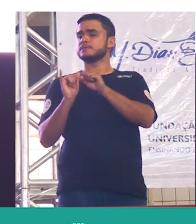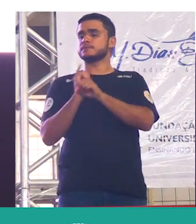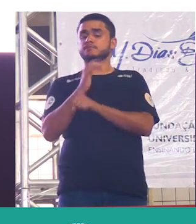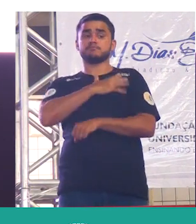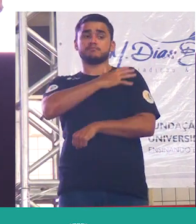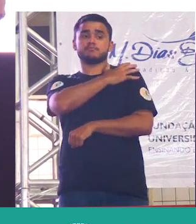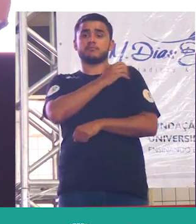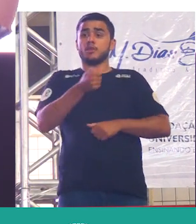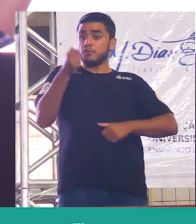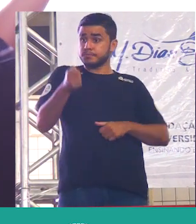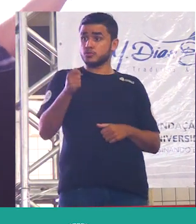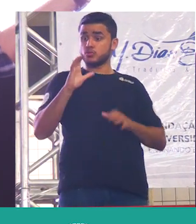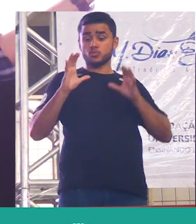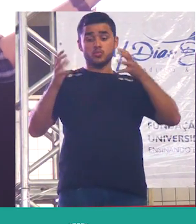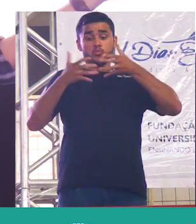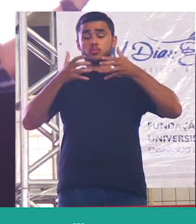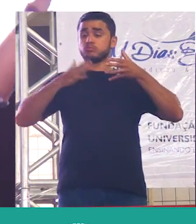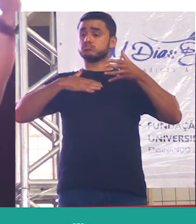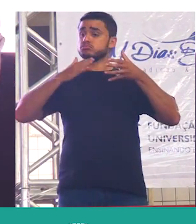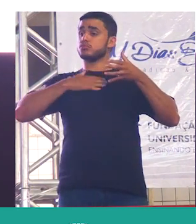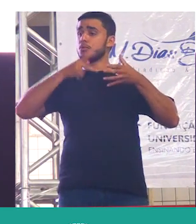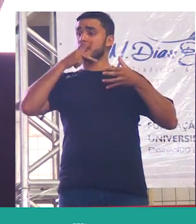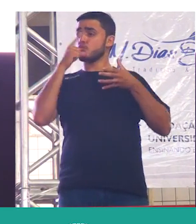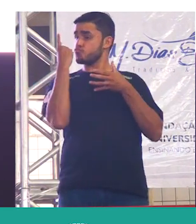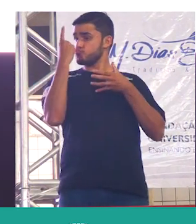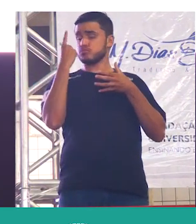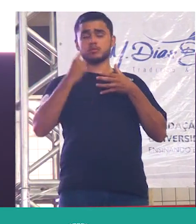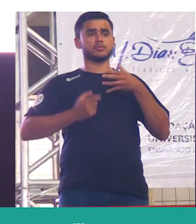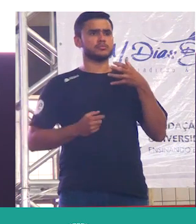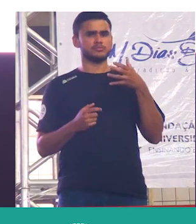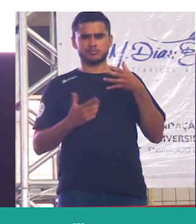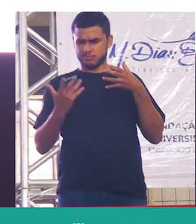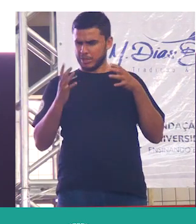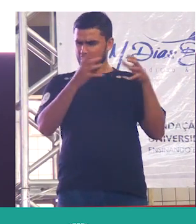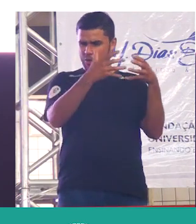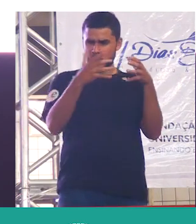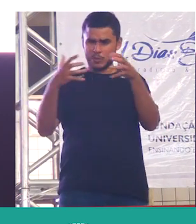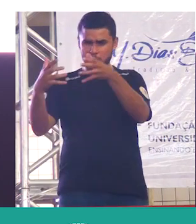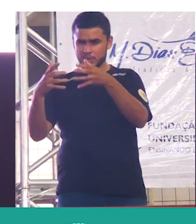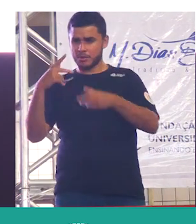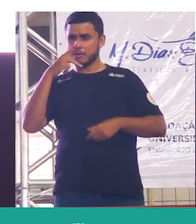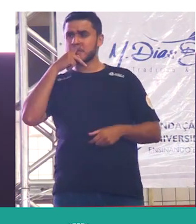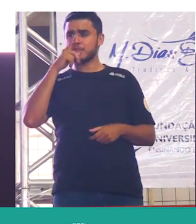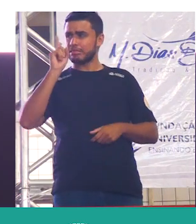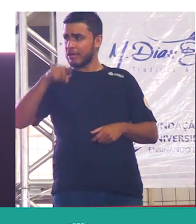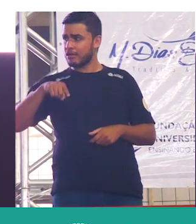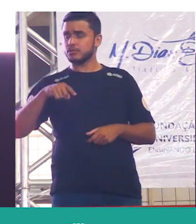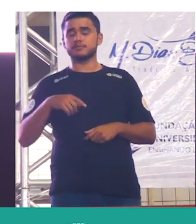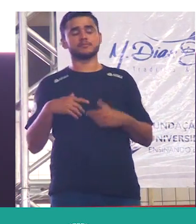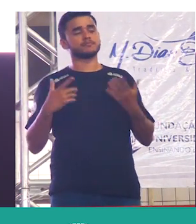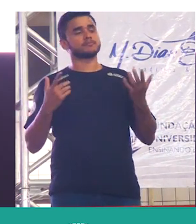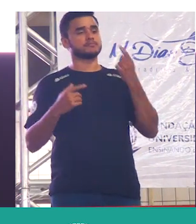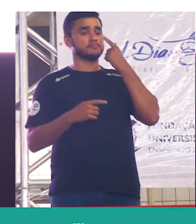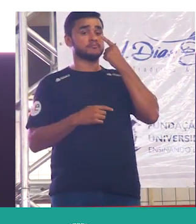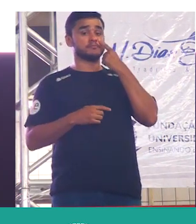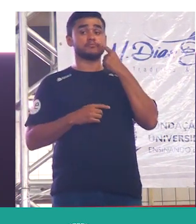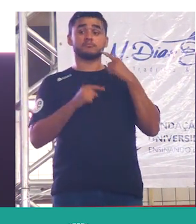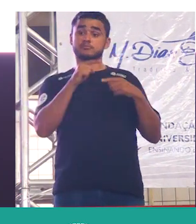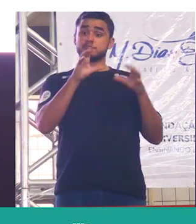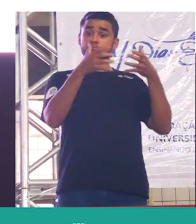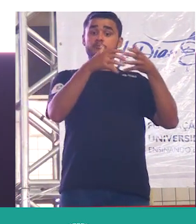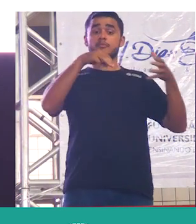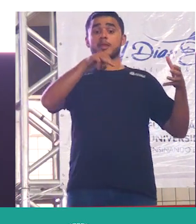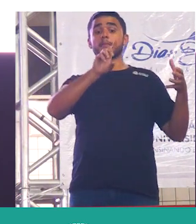um partido. Como é que pode? O Brasil tinha 2 partidos, aliás, um deles, que era